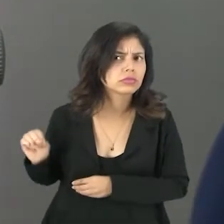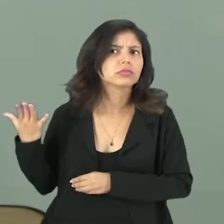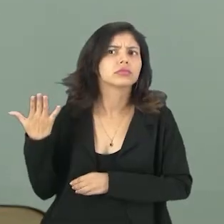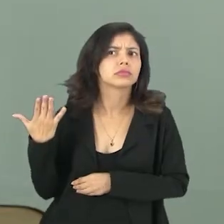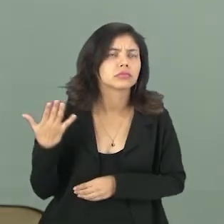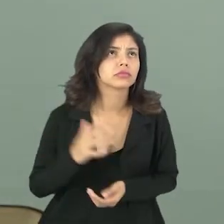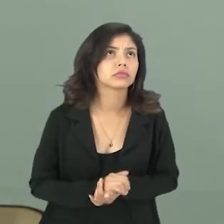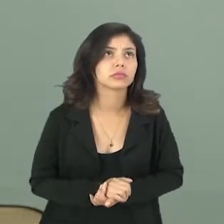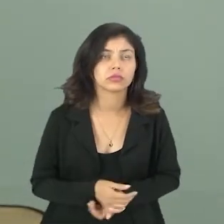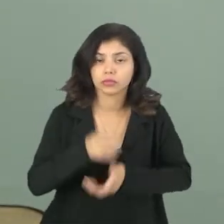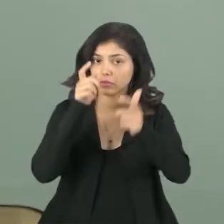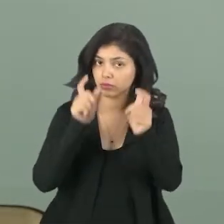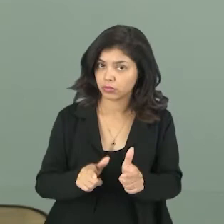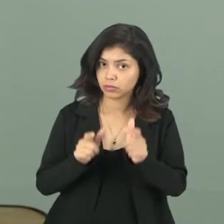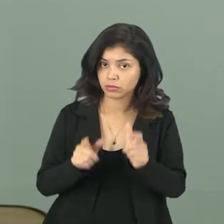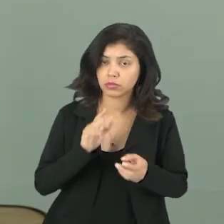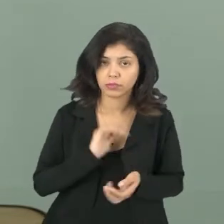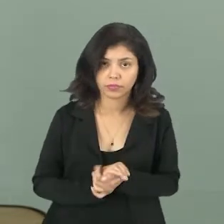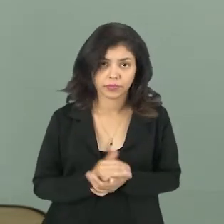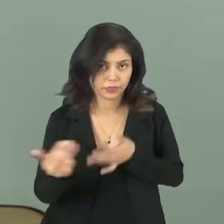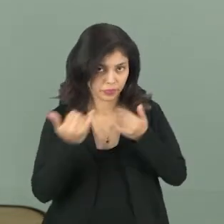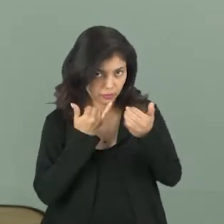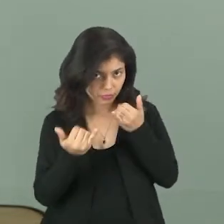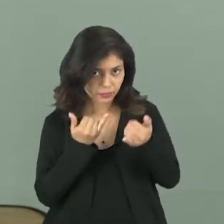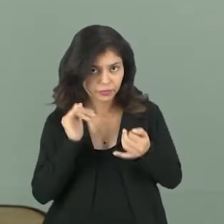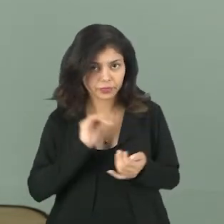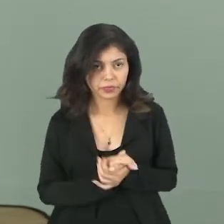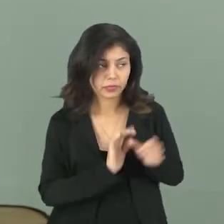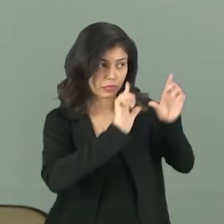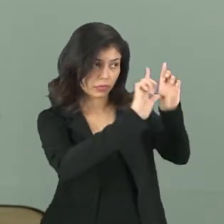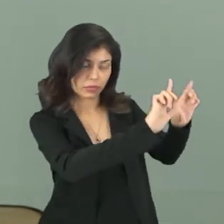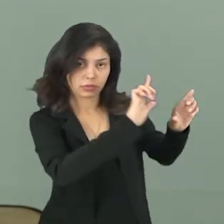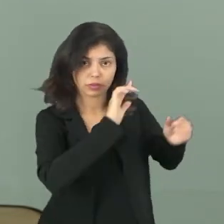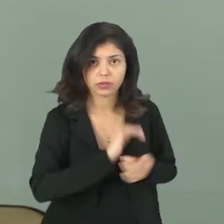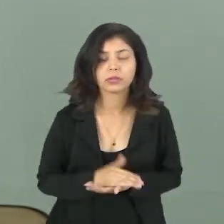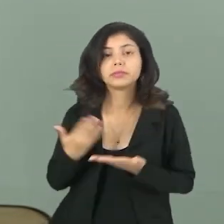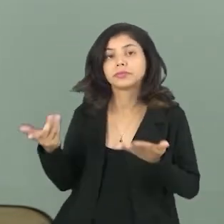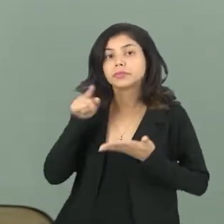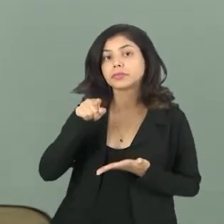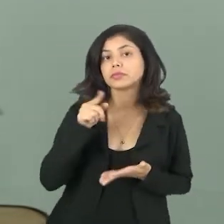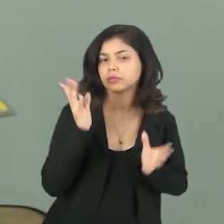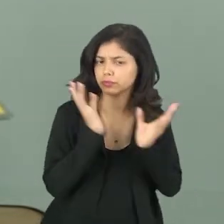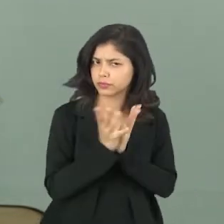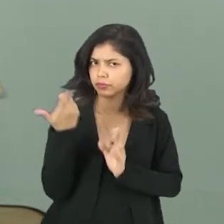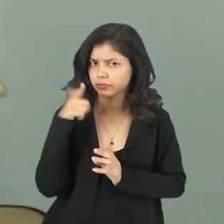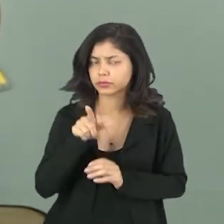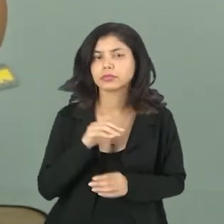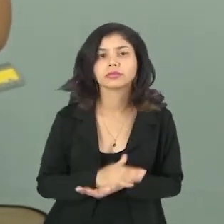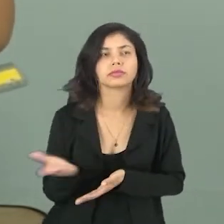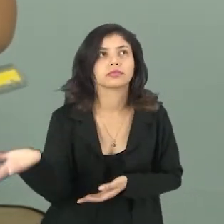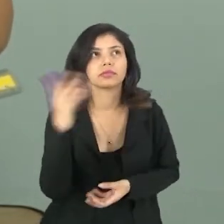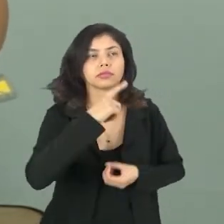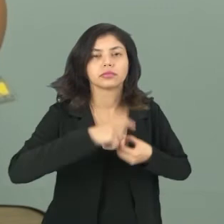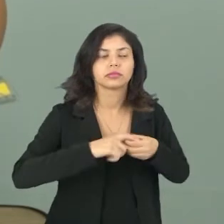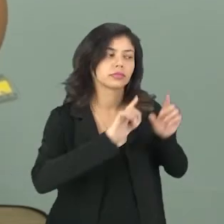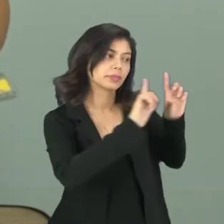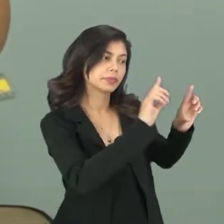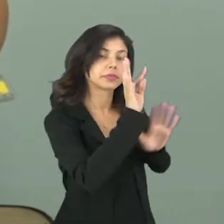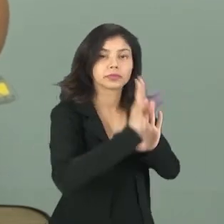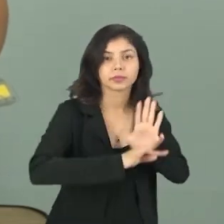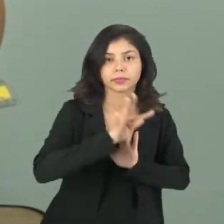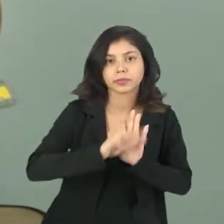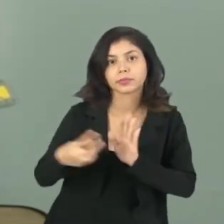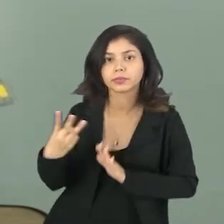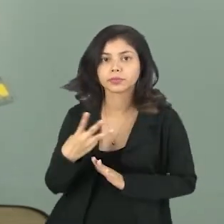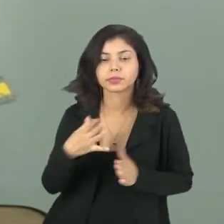nós conseguimos localizar esta informação no nosso texto e aí turminha conseguimos vamos voltar ao texto